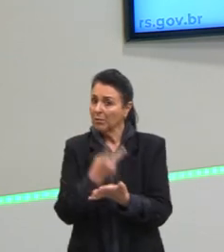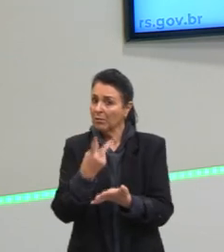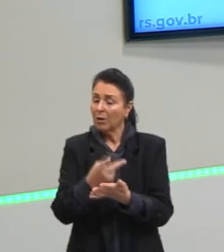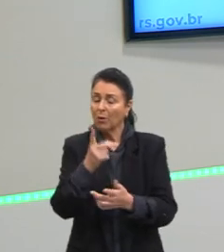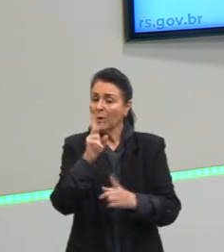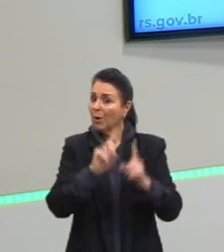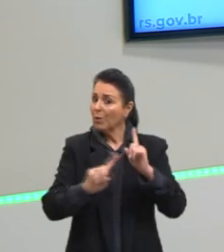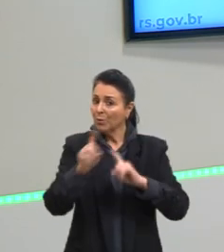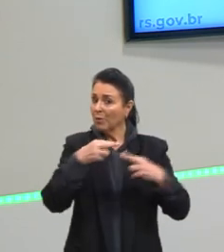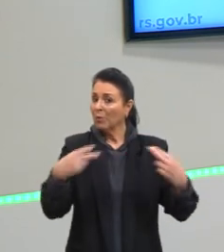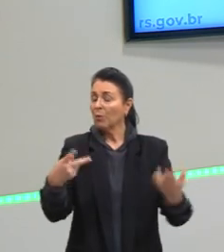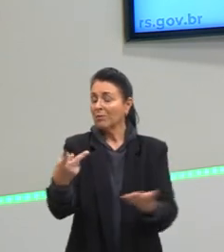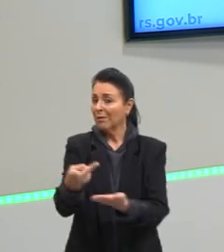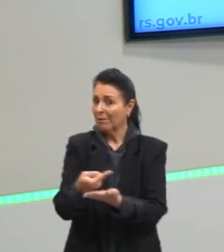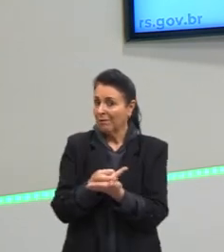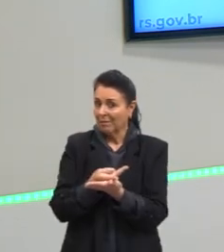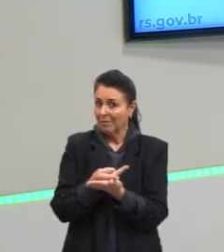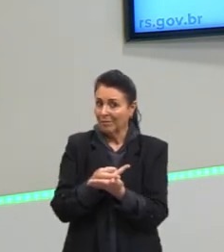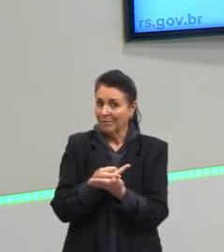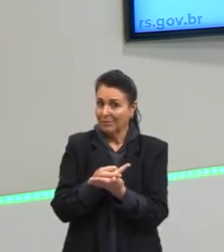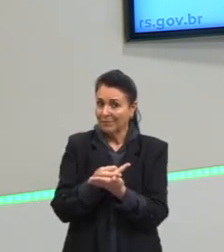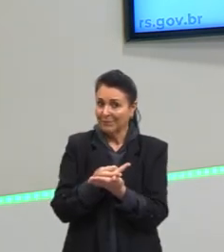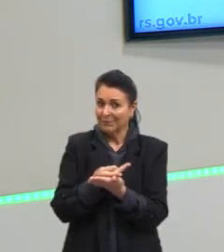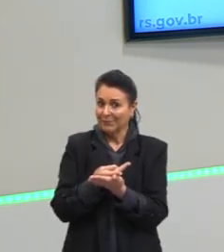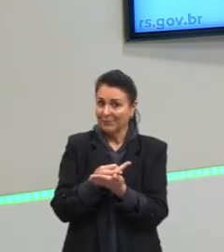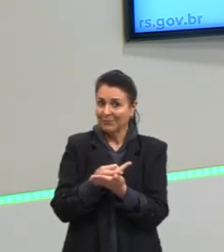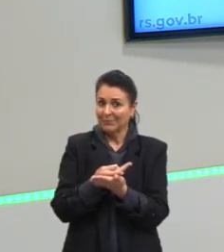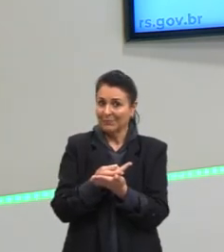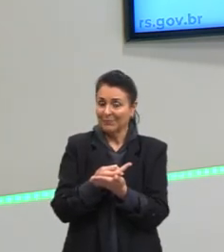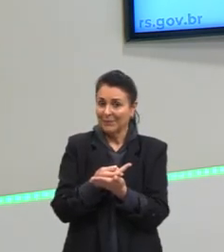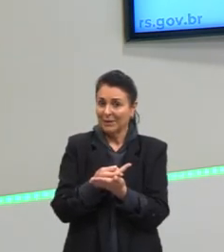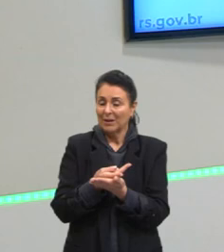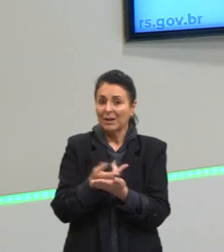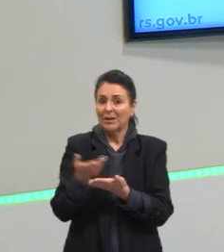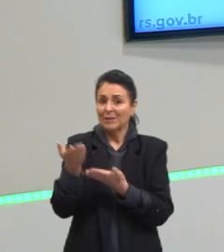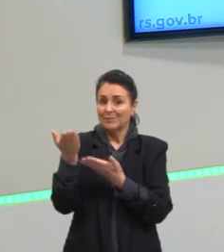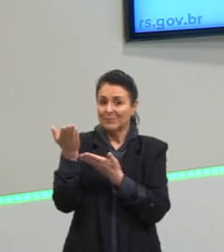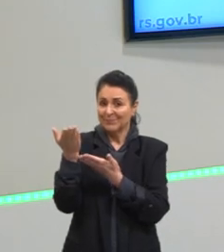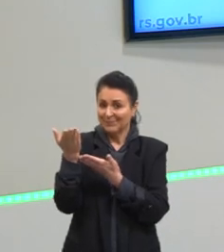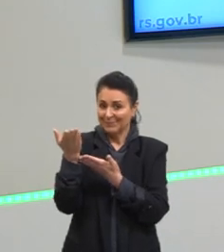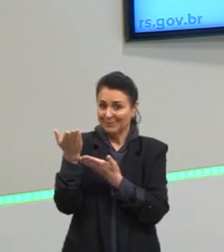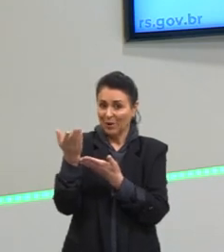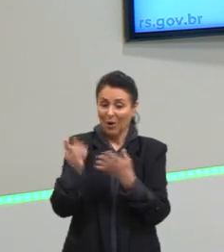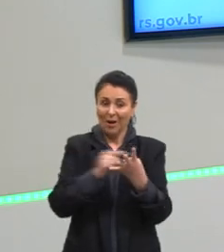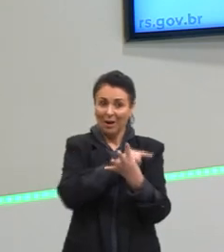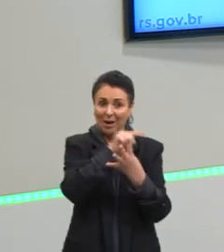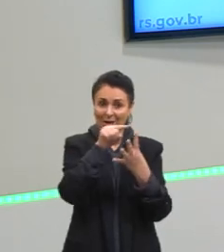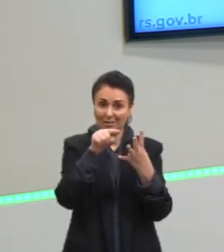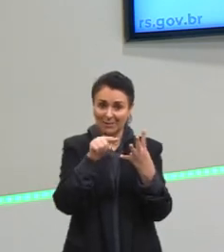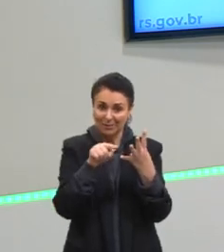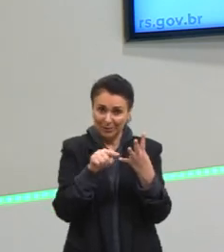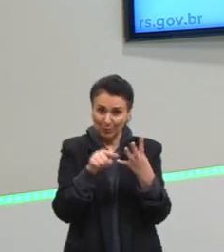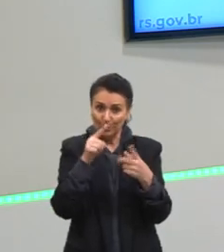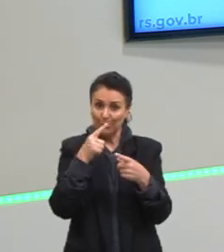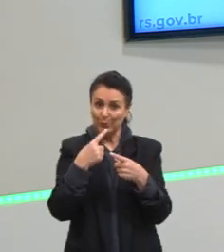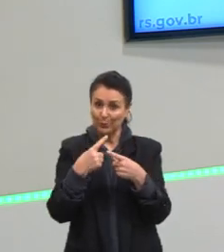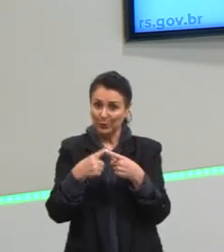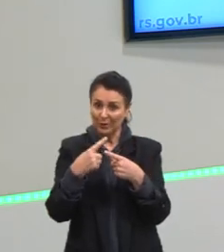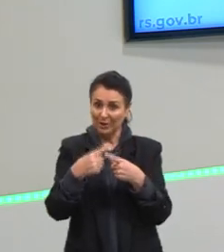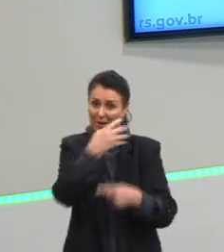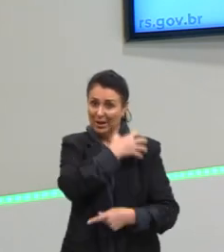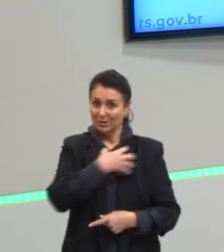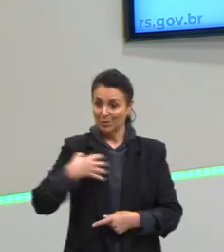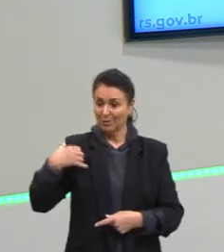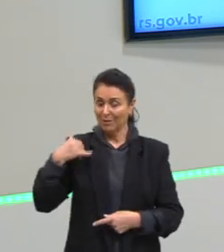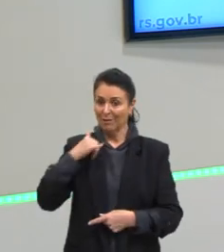segundo o Aristóteles O que é Instagram as quatro causas e segundo Aristóteles o